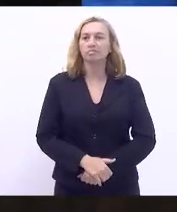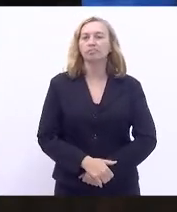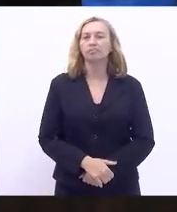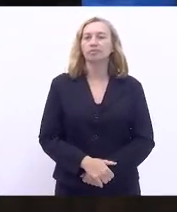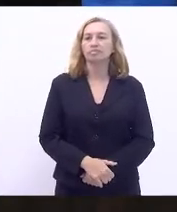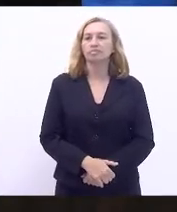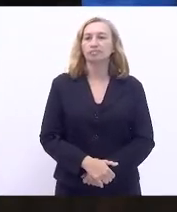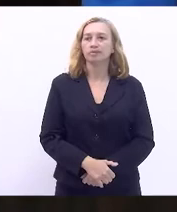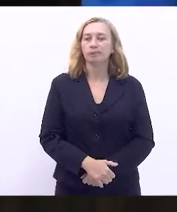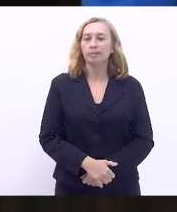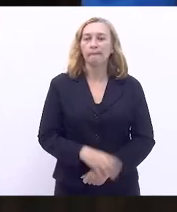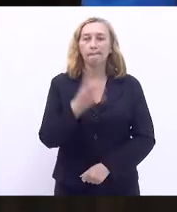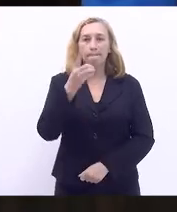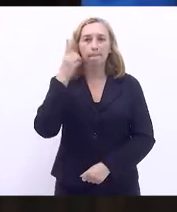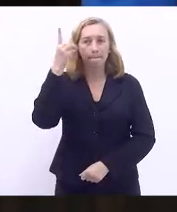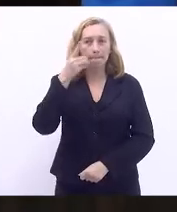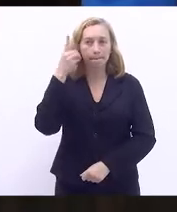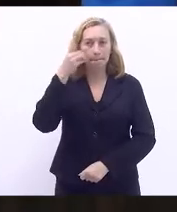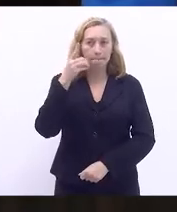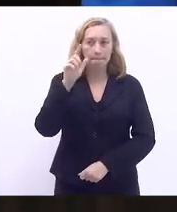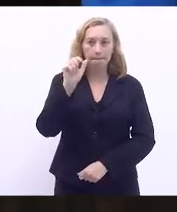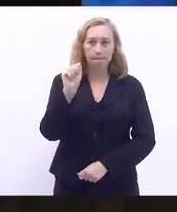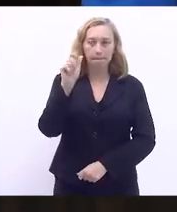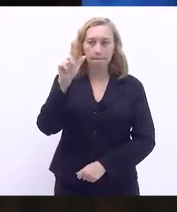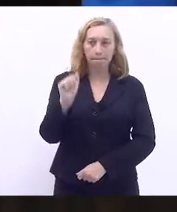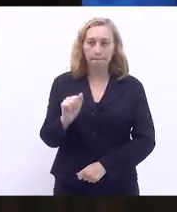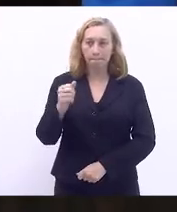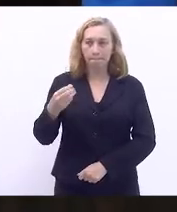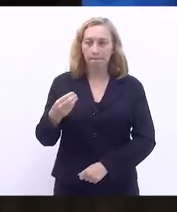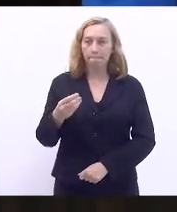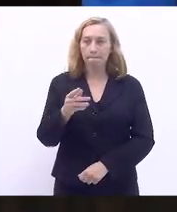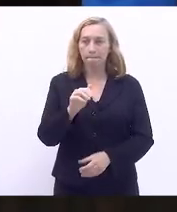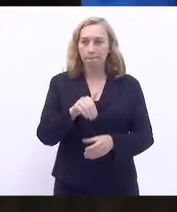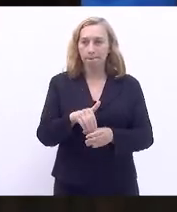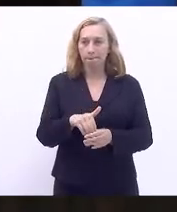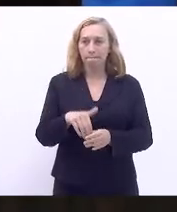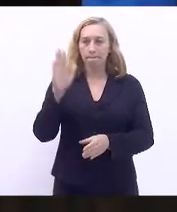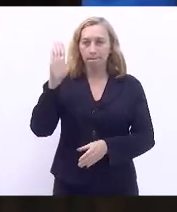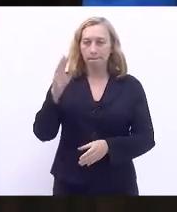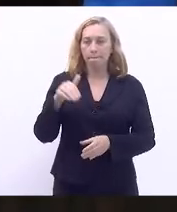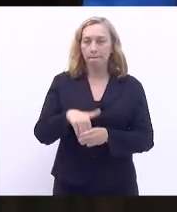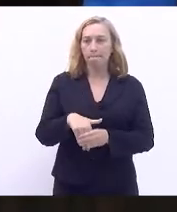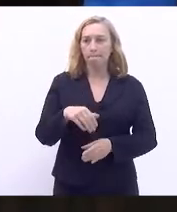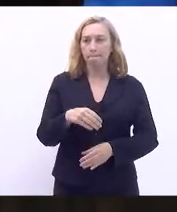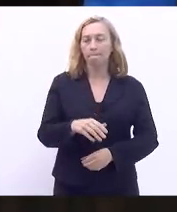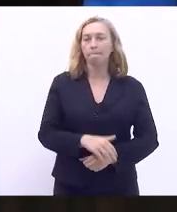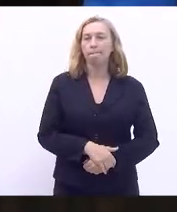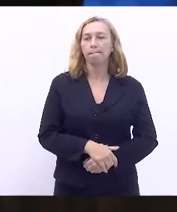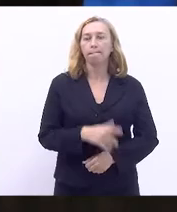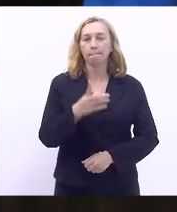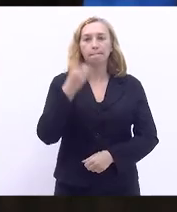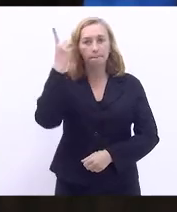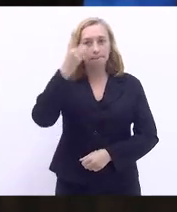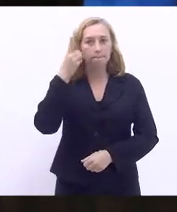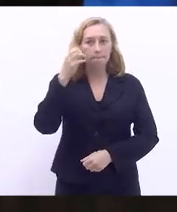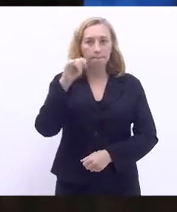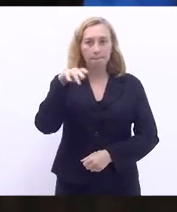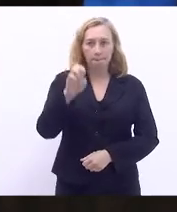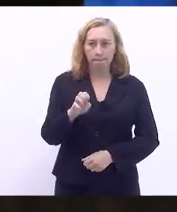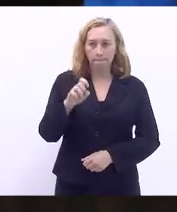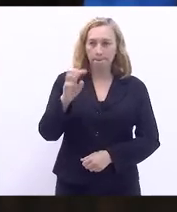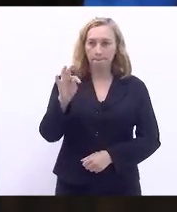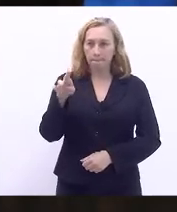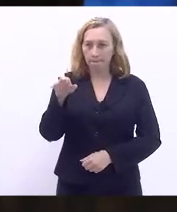Deputada Alana Passos, presente, vai votar. Deputado Alexandre Freitas.